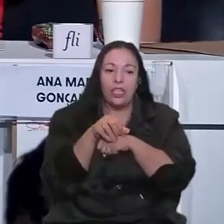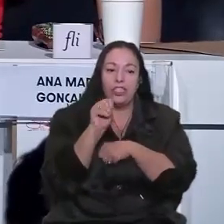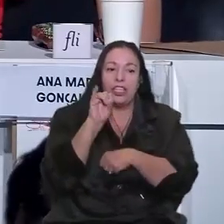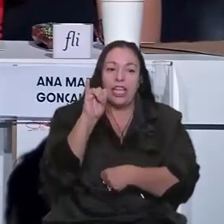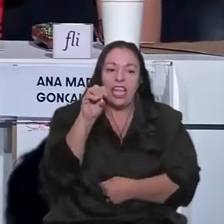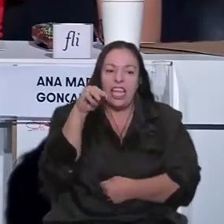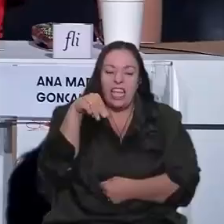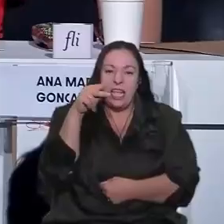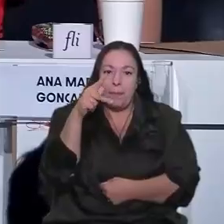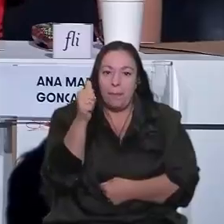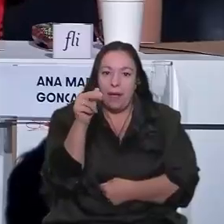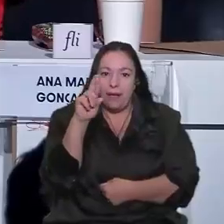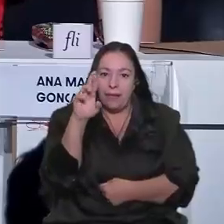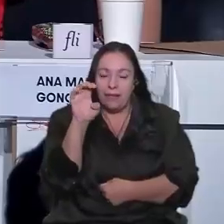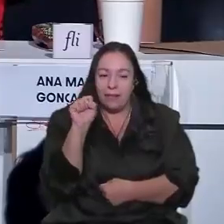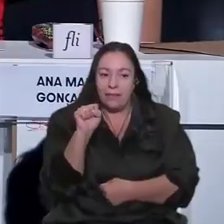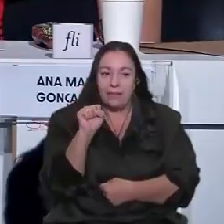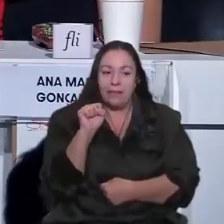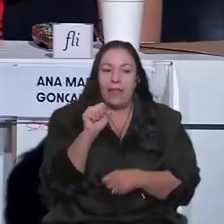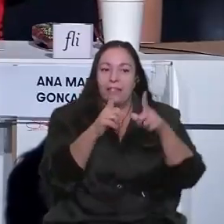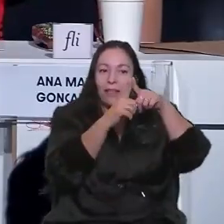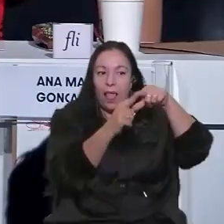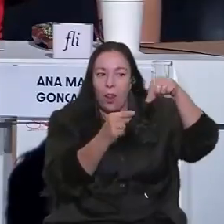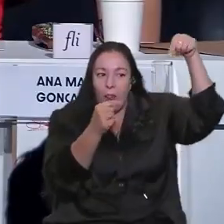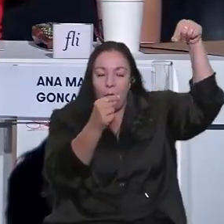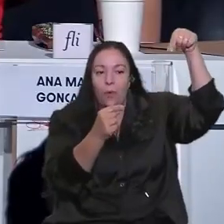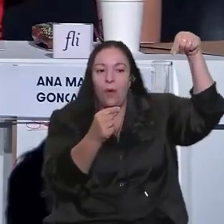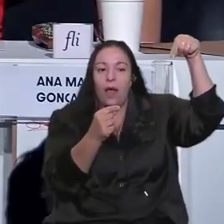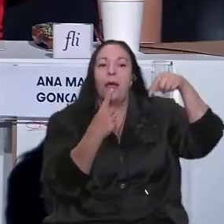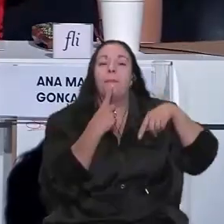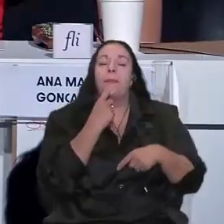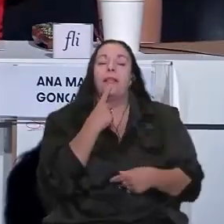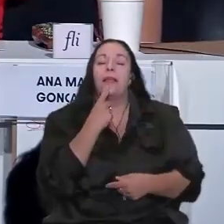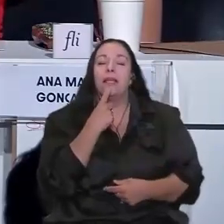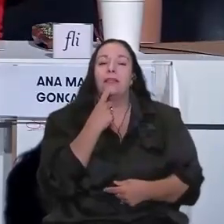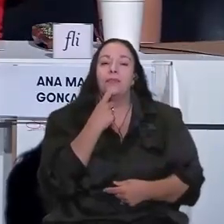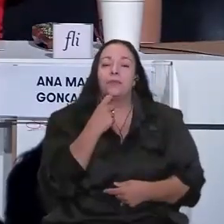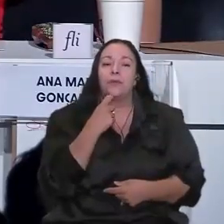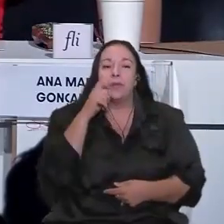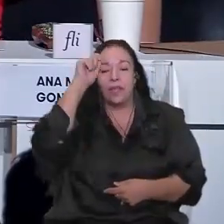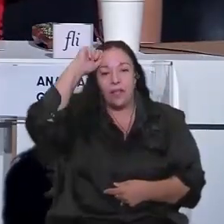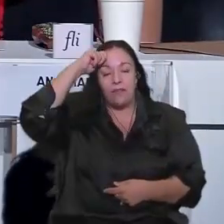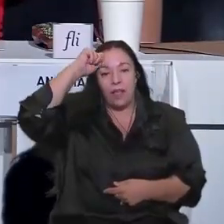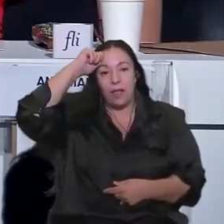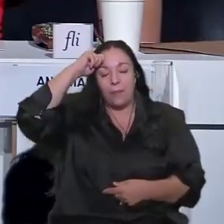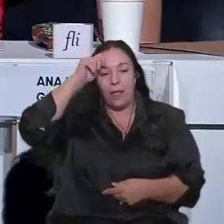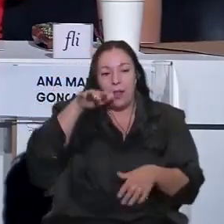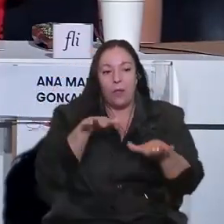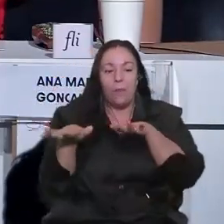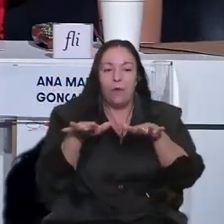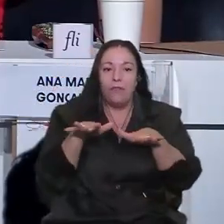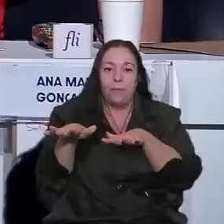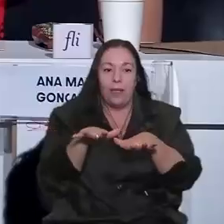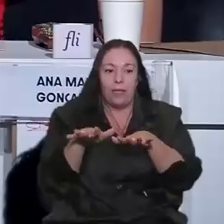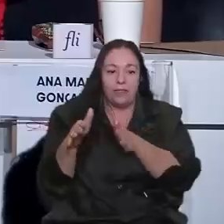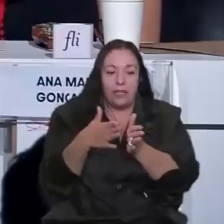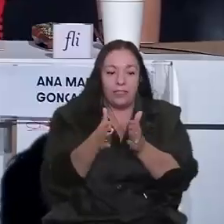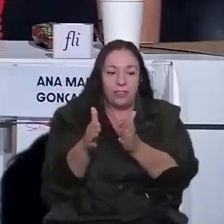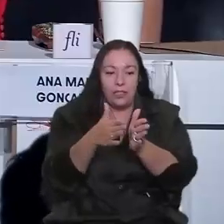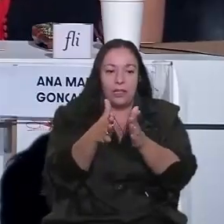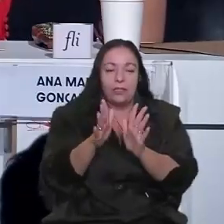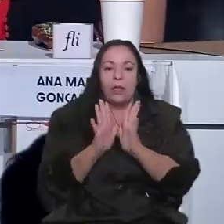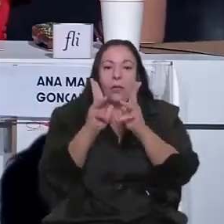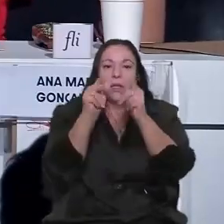ímpares, desce a lua das alturas. Preto e vermelho são as cores que movimenta para dar direção a todos